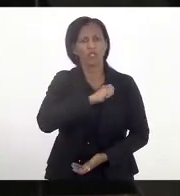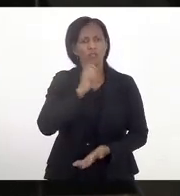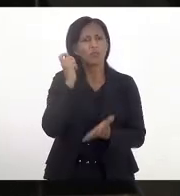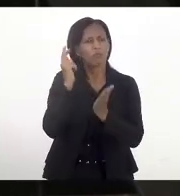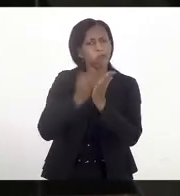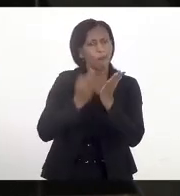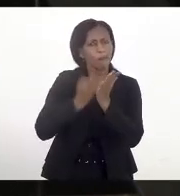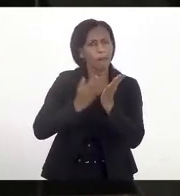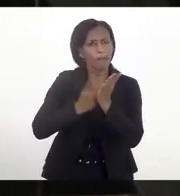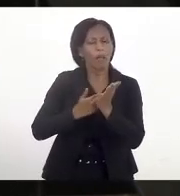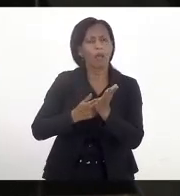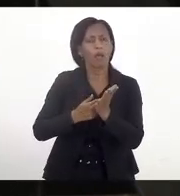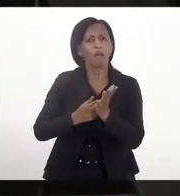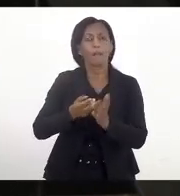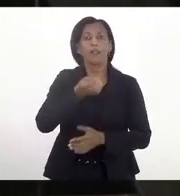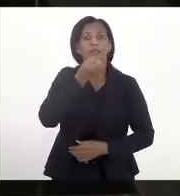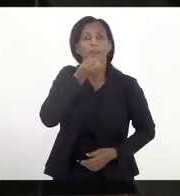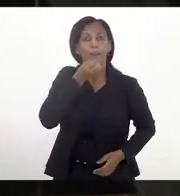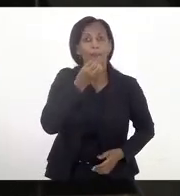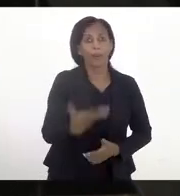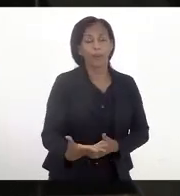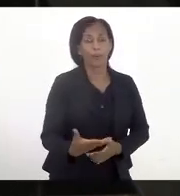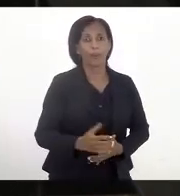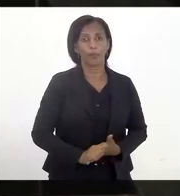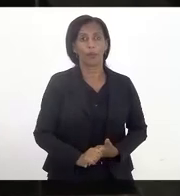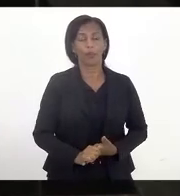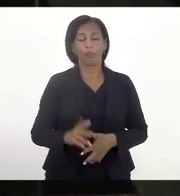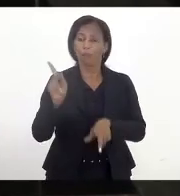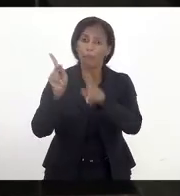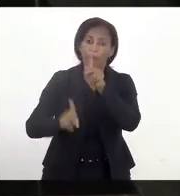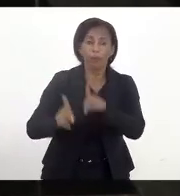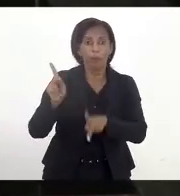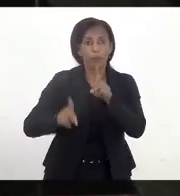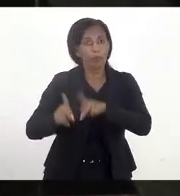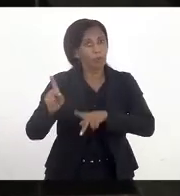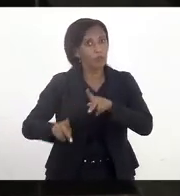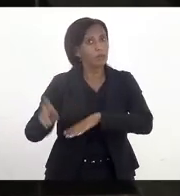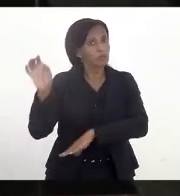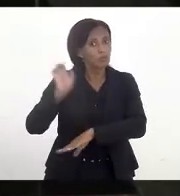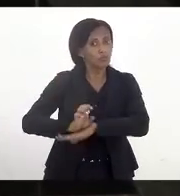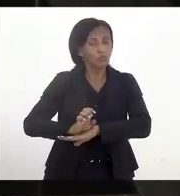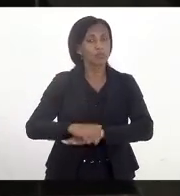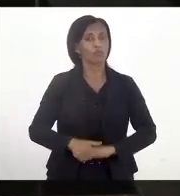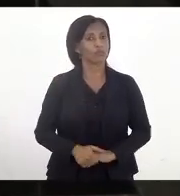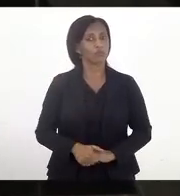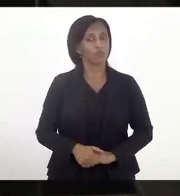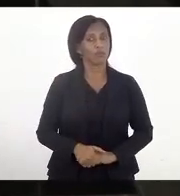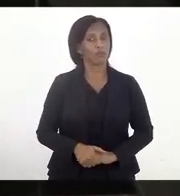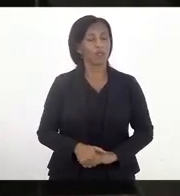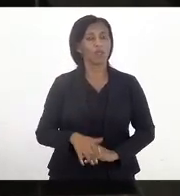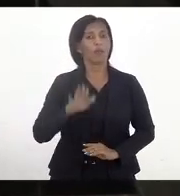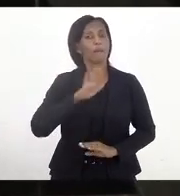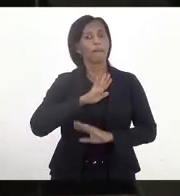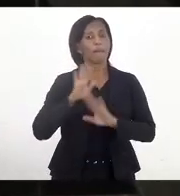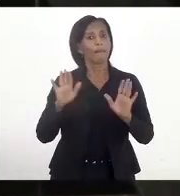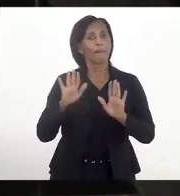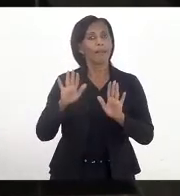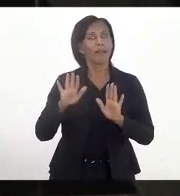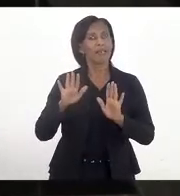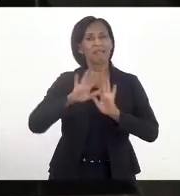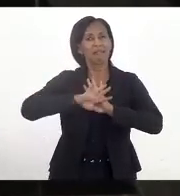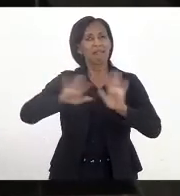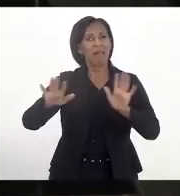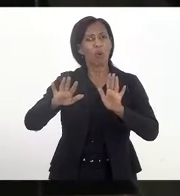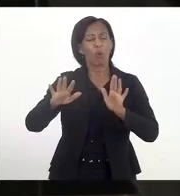para que ele seja bom para a população Fluminense e para que não açoite